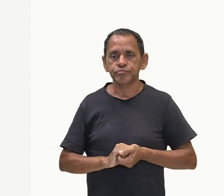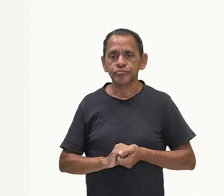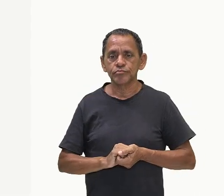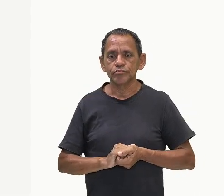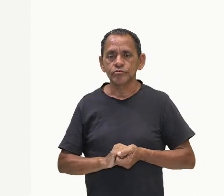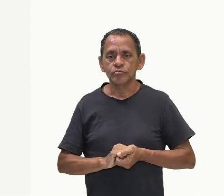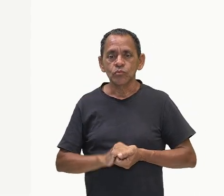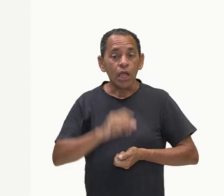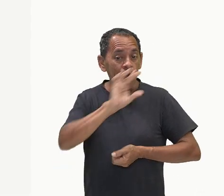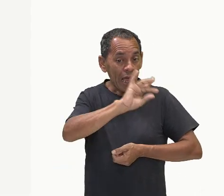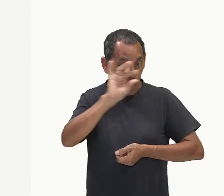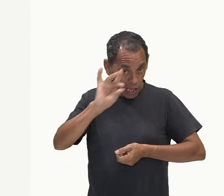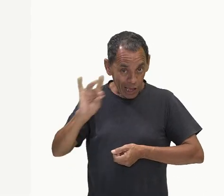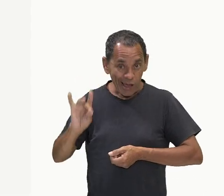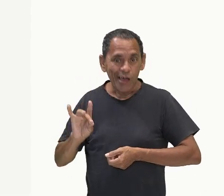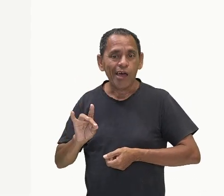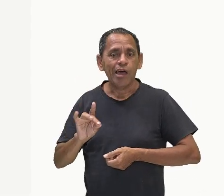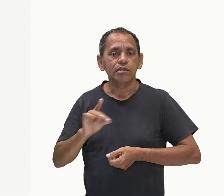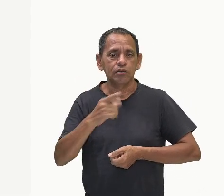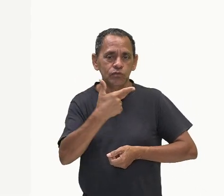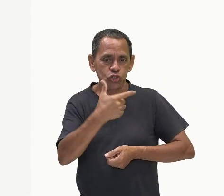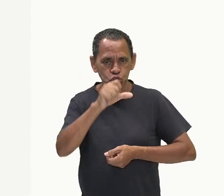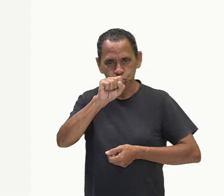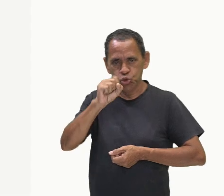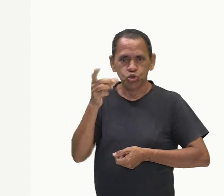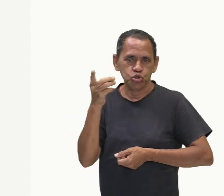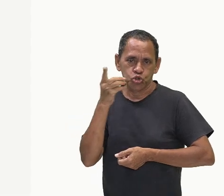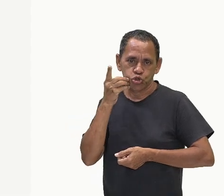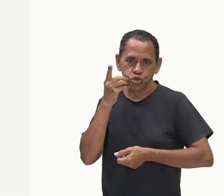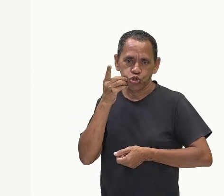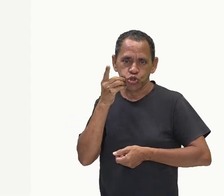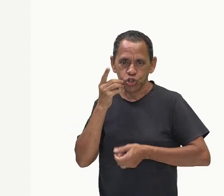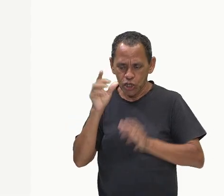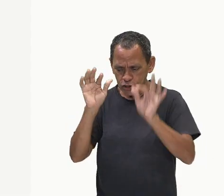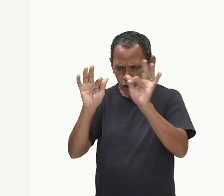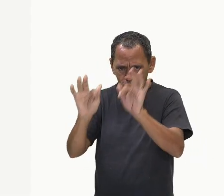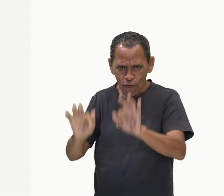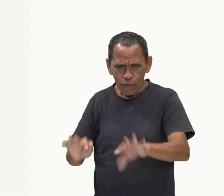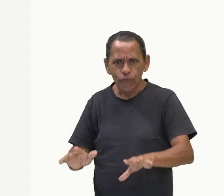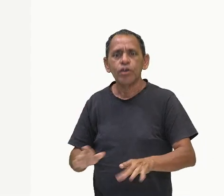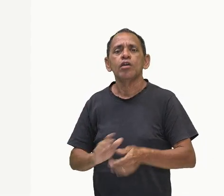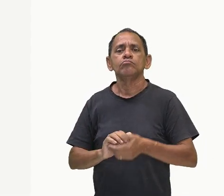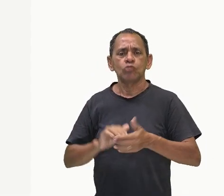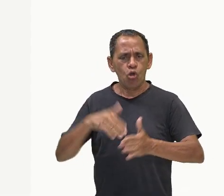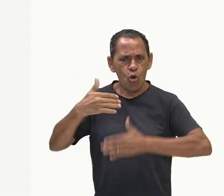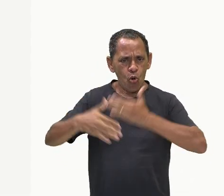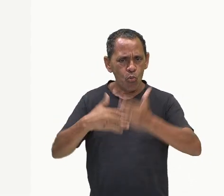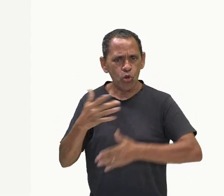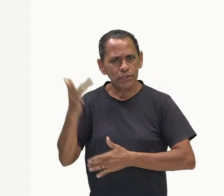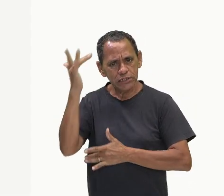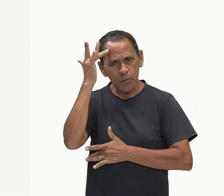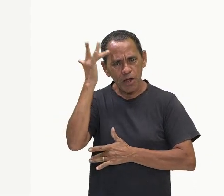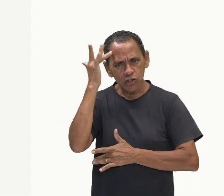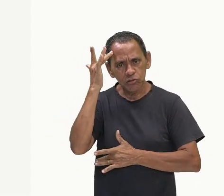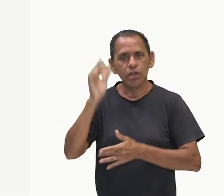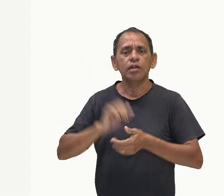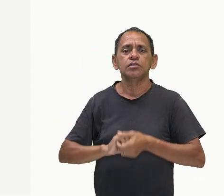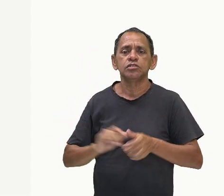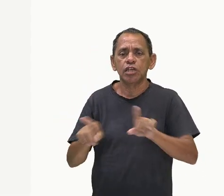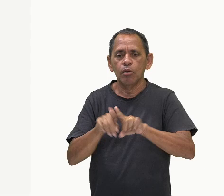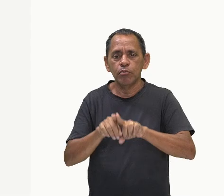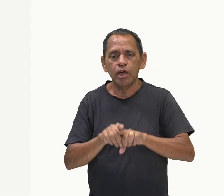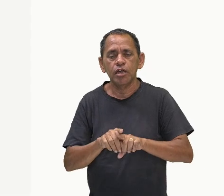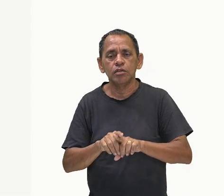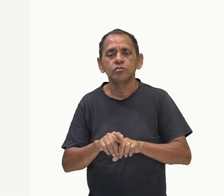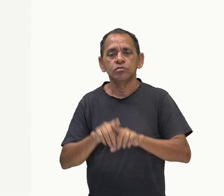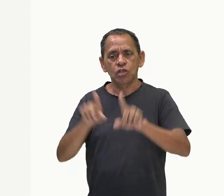cada 28 dias se completa o processo todinho de amadurecimento, liberação do ovário, se